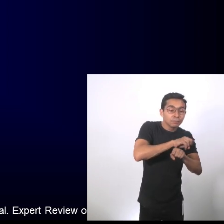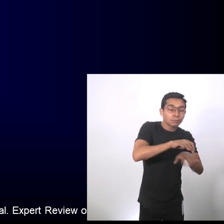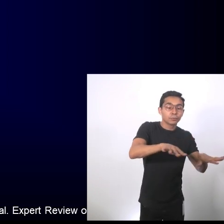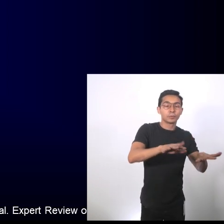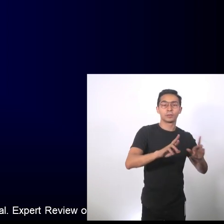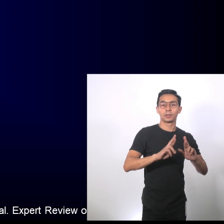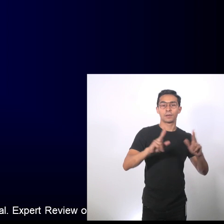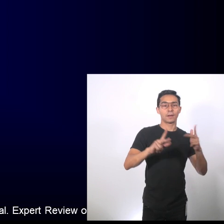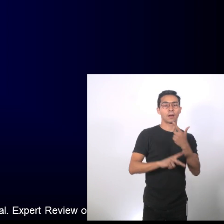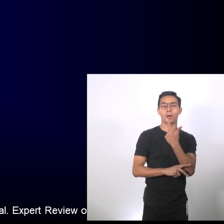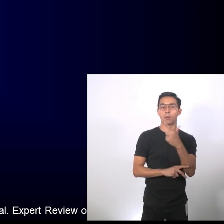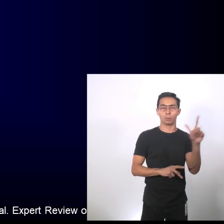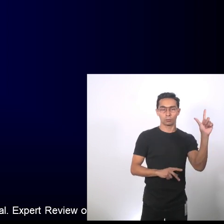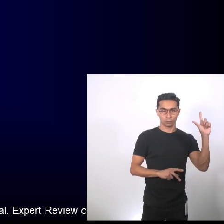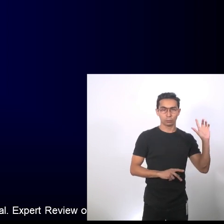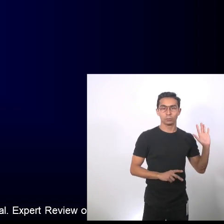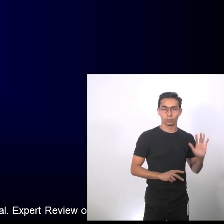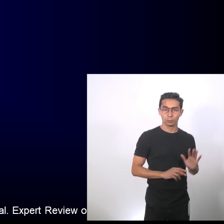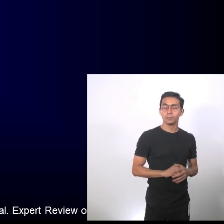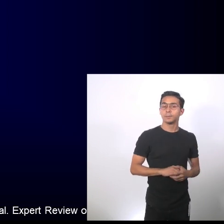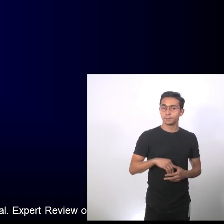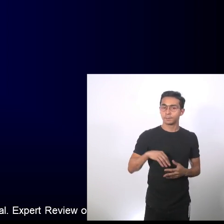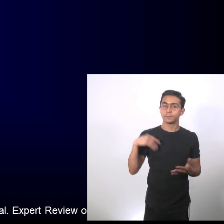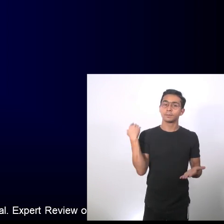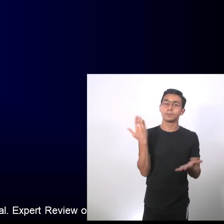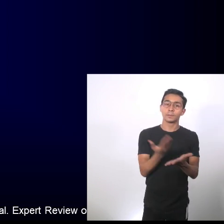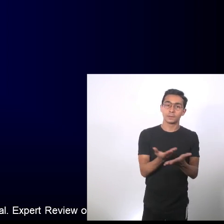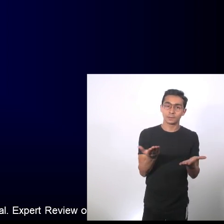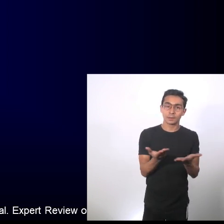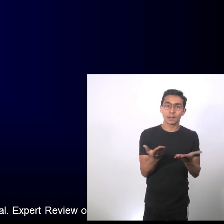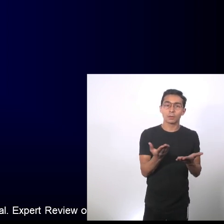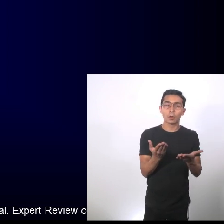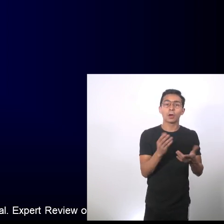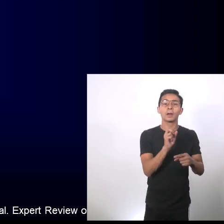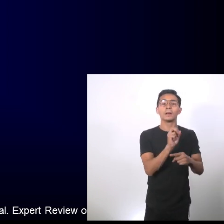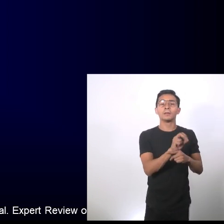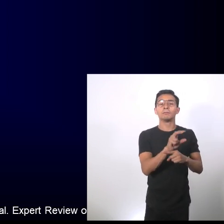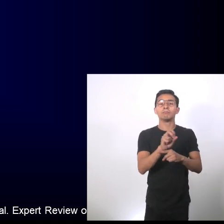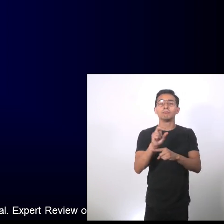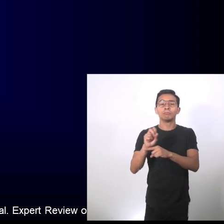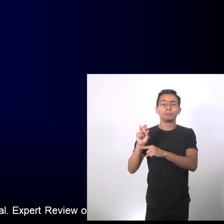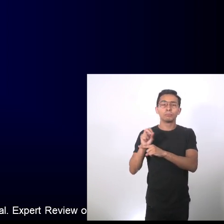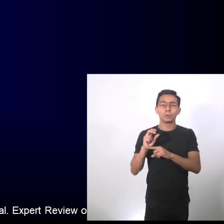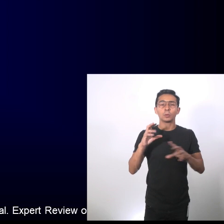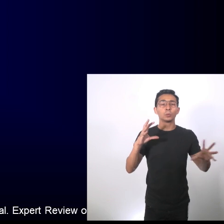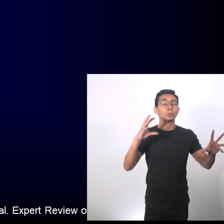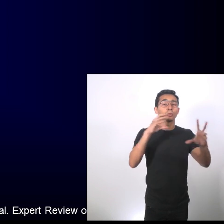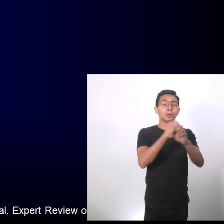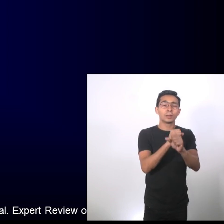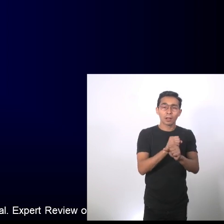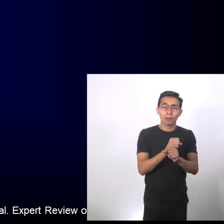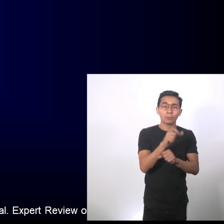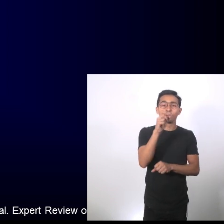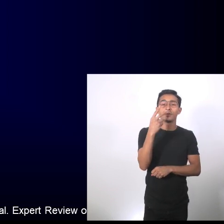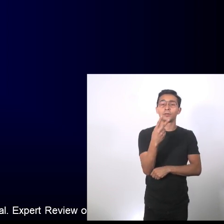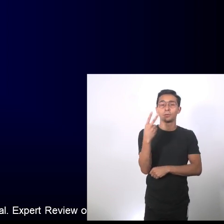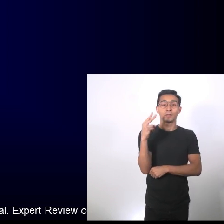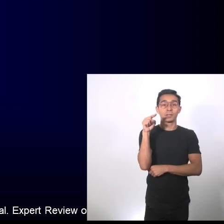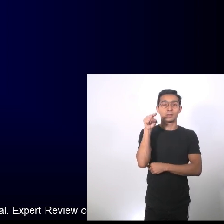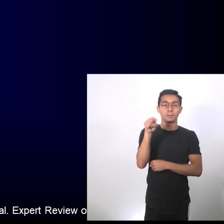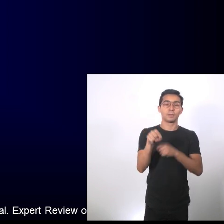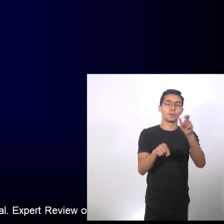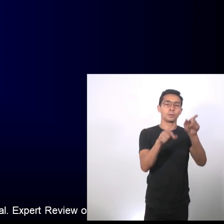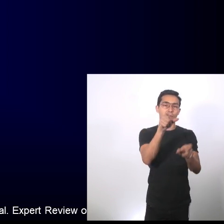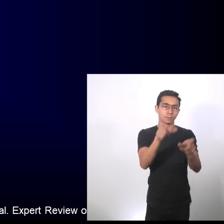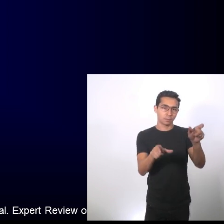entre os casos até agora reportados, né, desses 22 mil, eu fui também buscar quantos